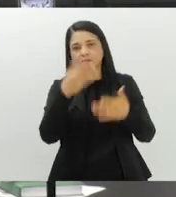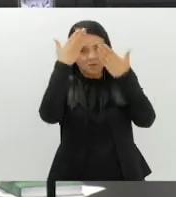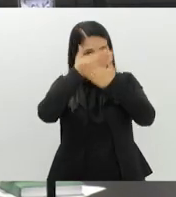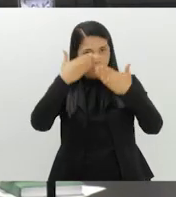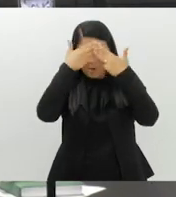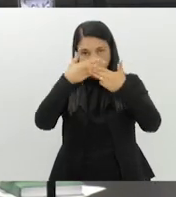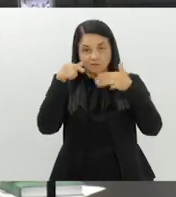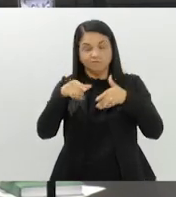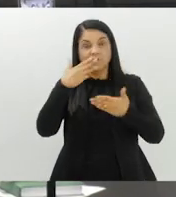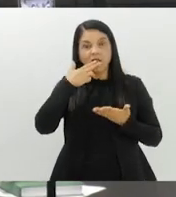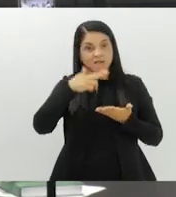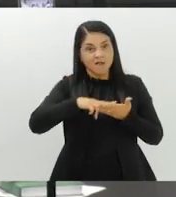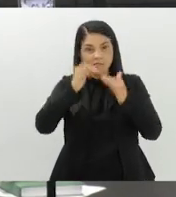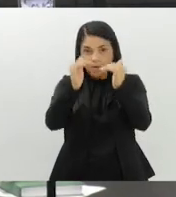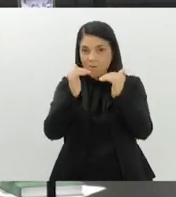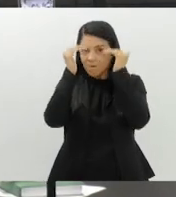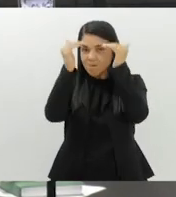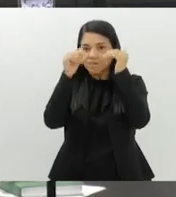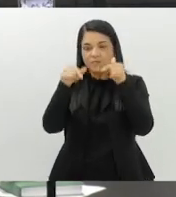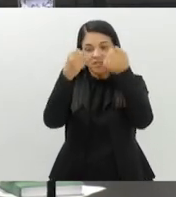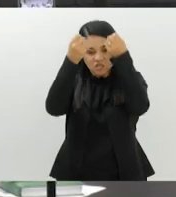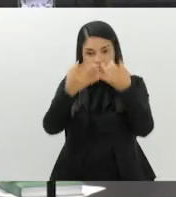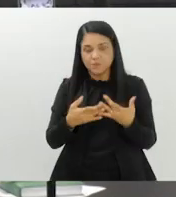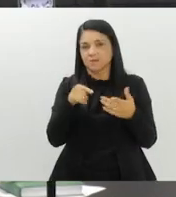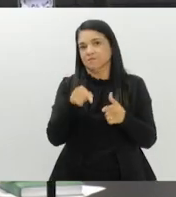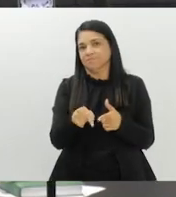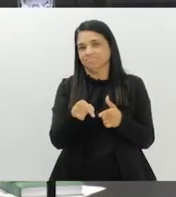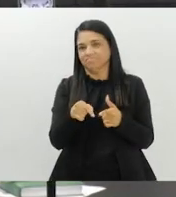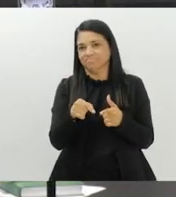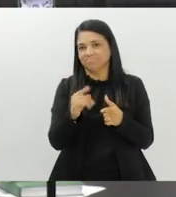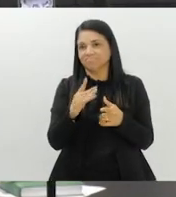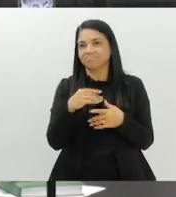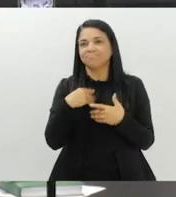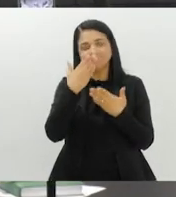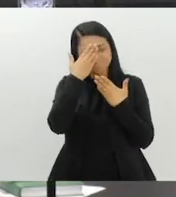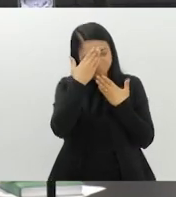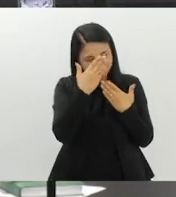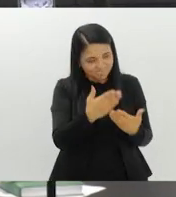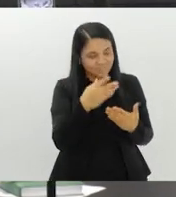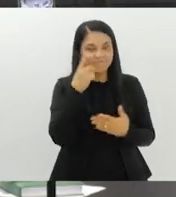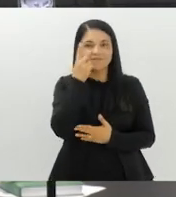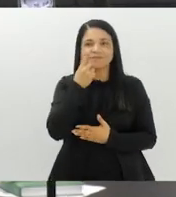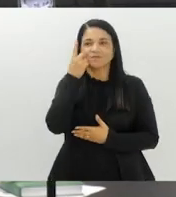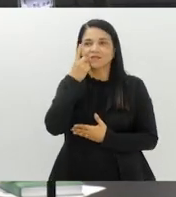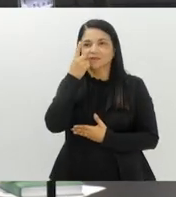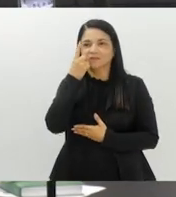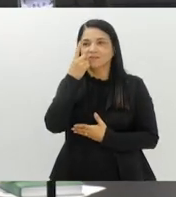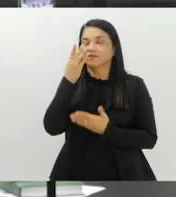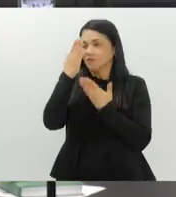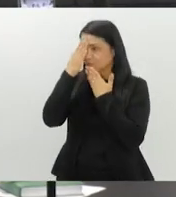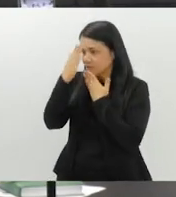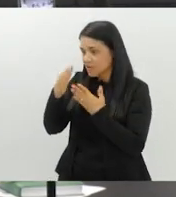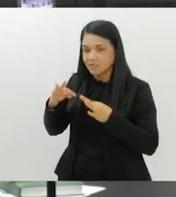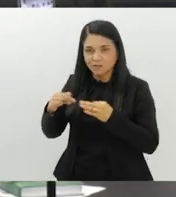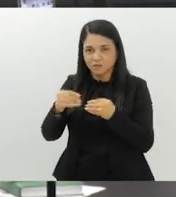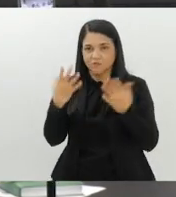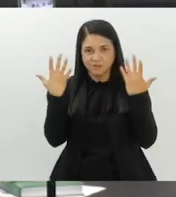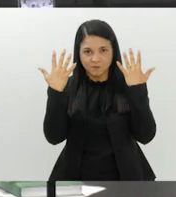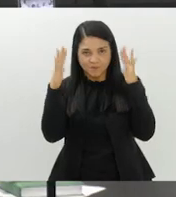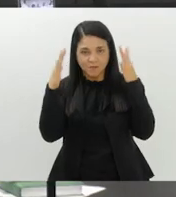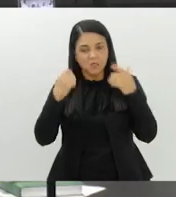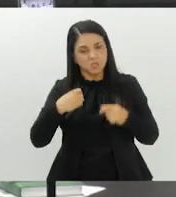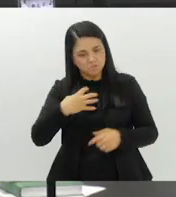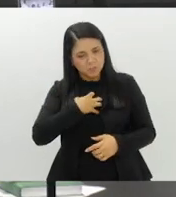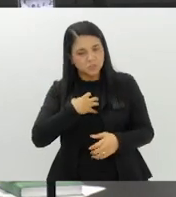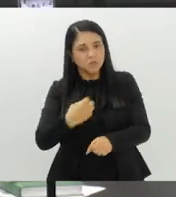A Carta Magna da Umbanda, ela está bem explícita lá. Muito obrigado, deputado. Obrigado a vocês, parabéns. Estou